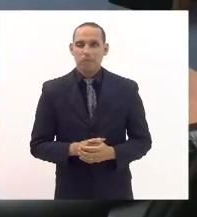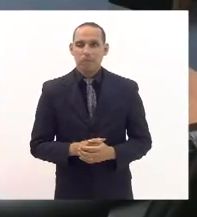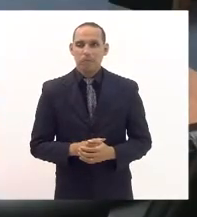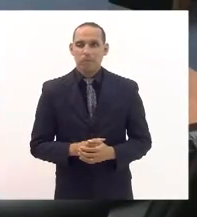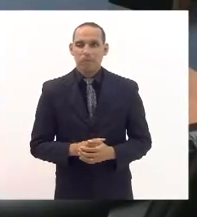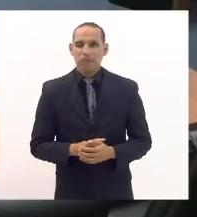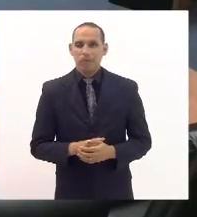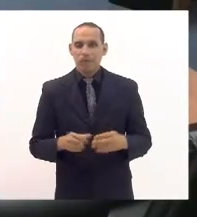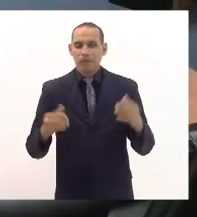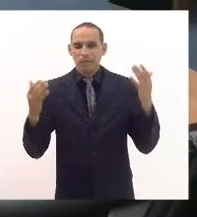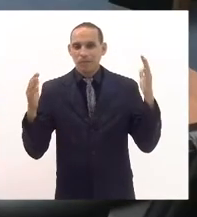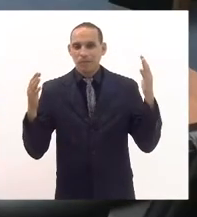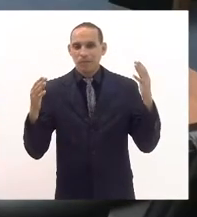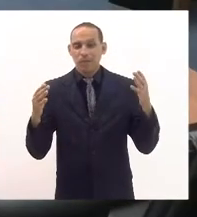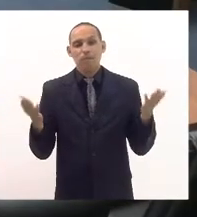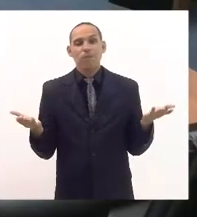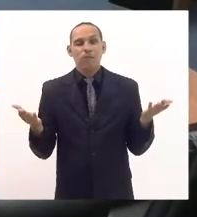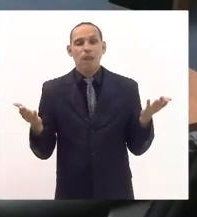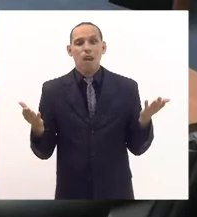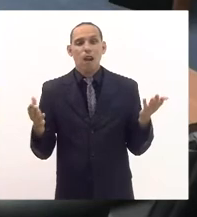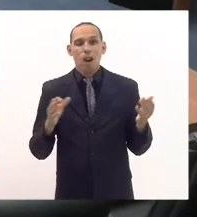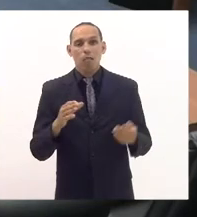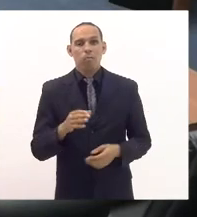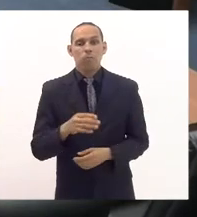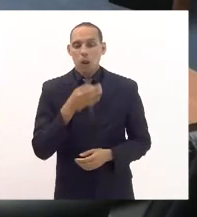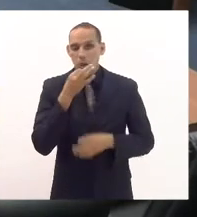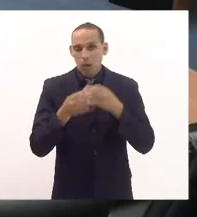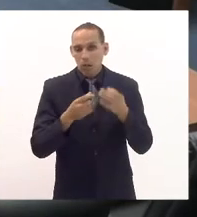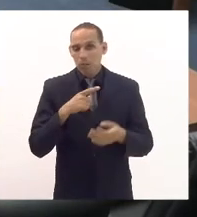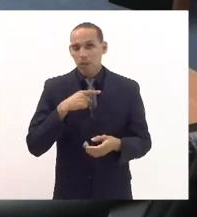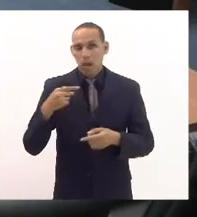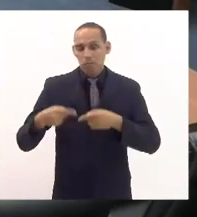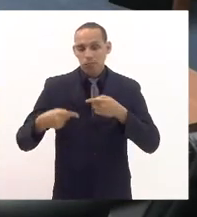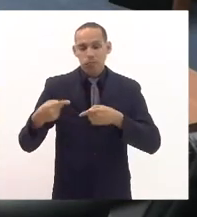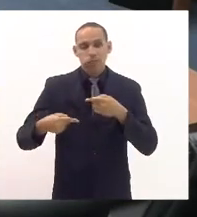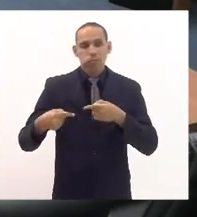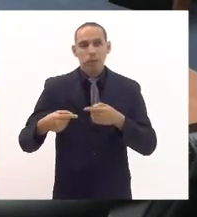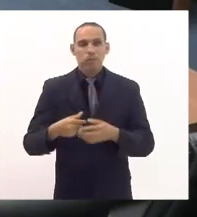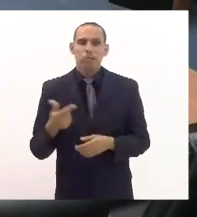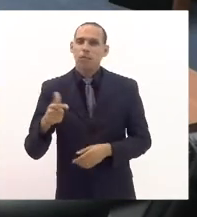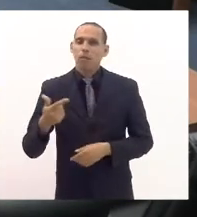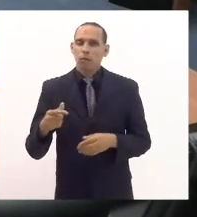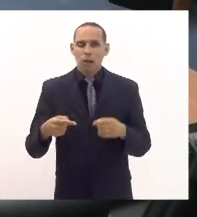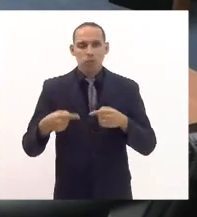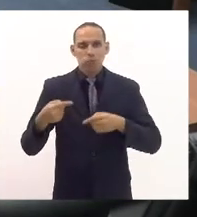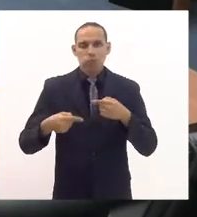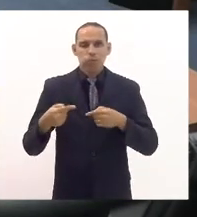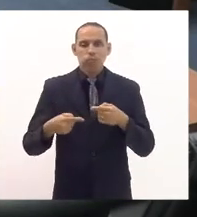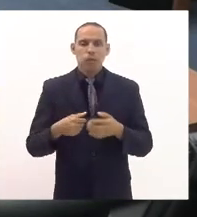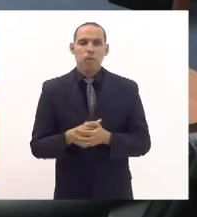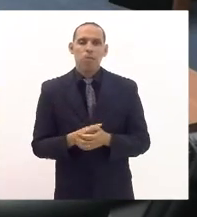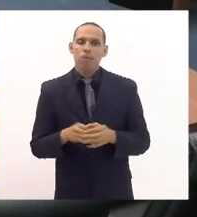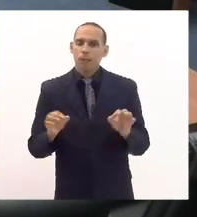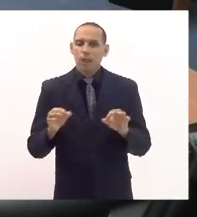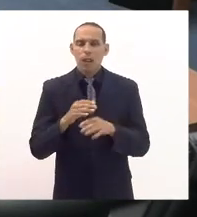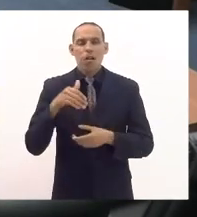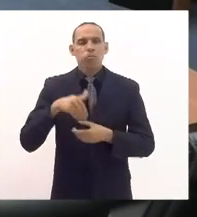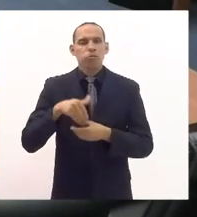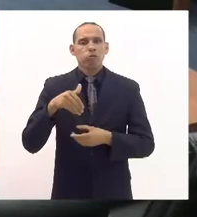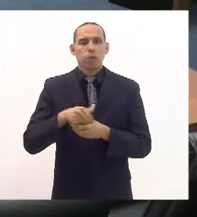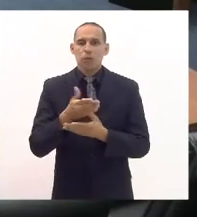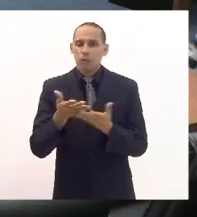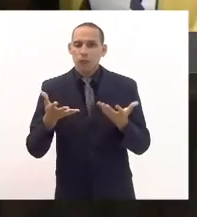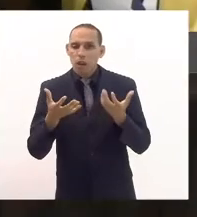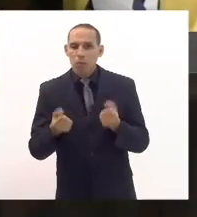e com os pareceres emitidos em discussão em novembro que era discutir encerrada a discussão e votação